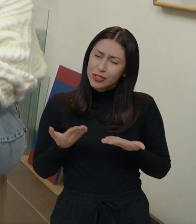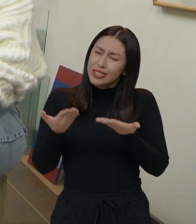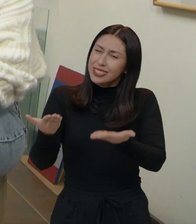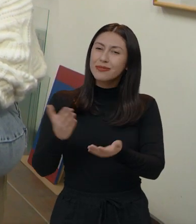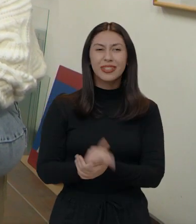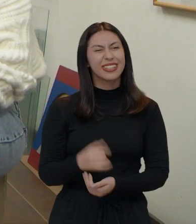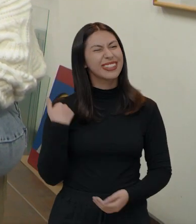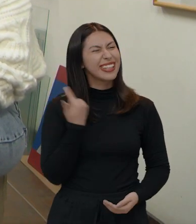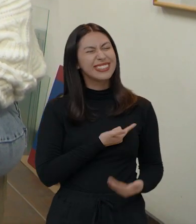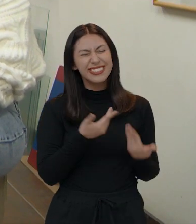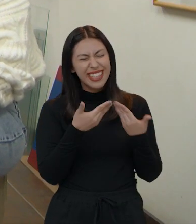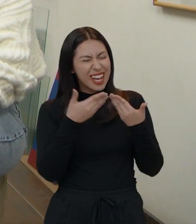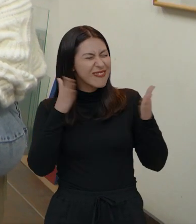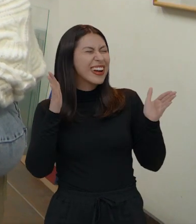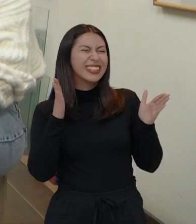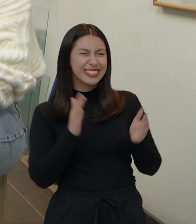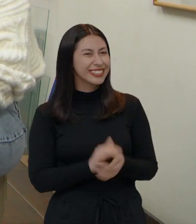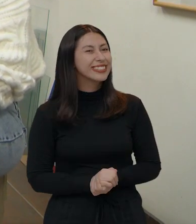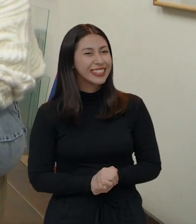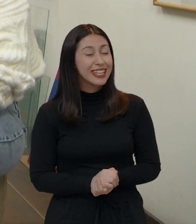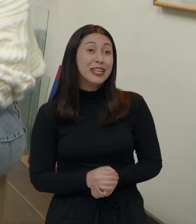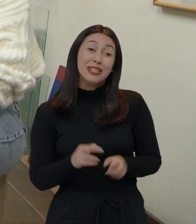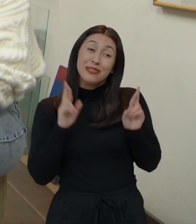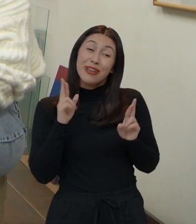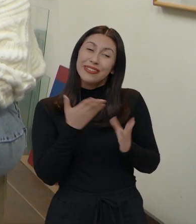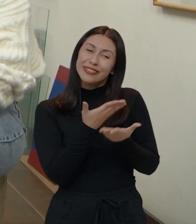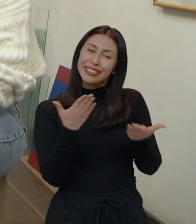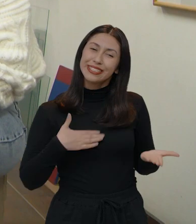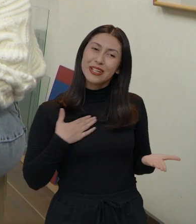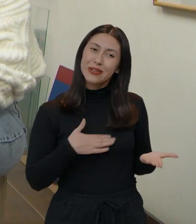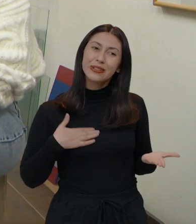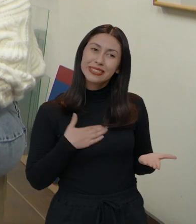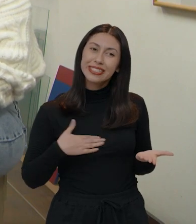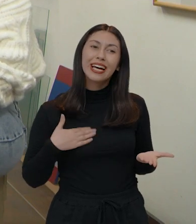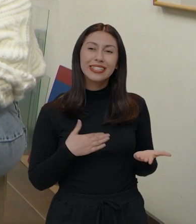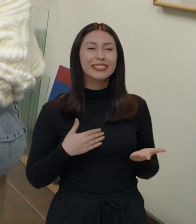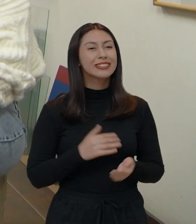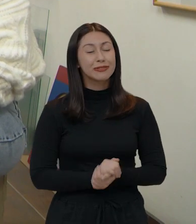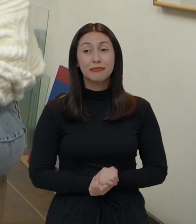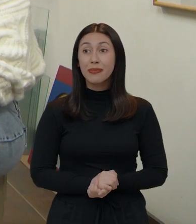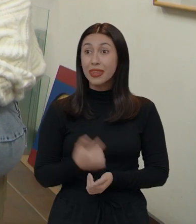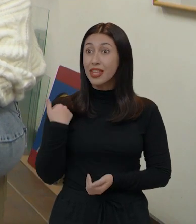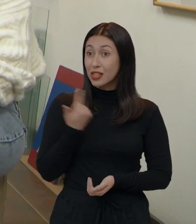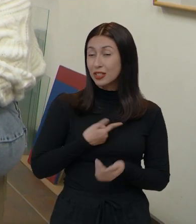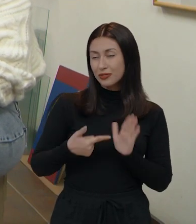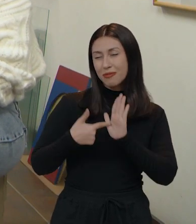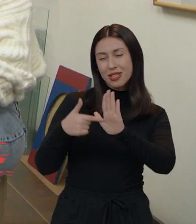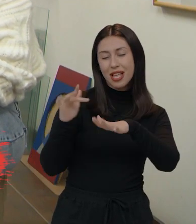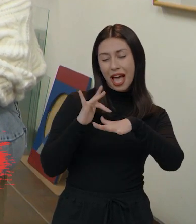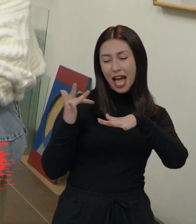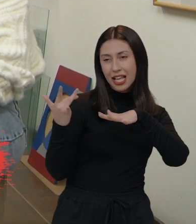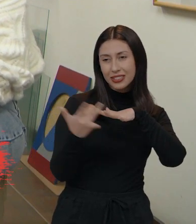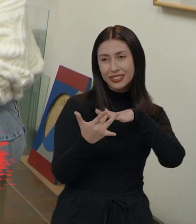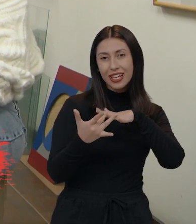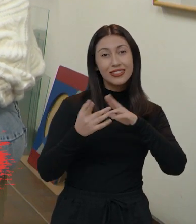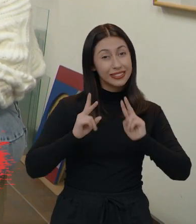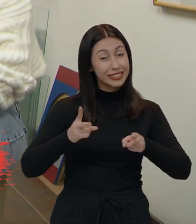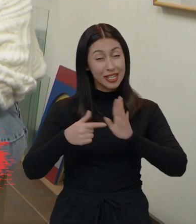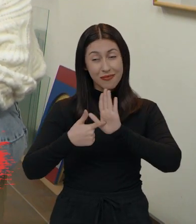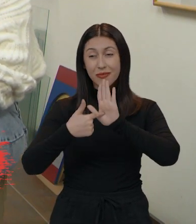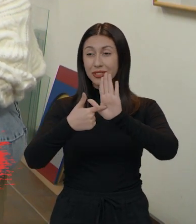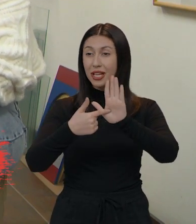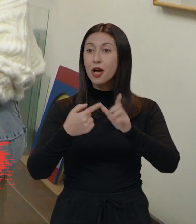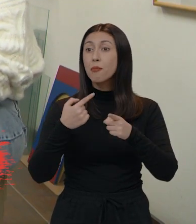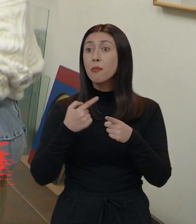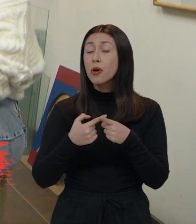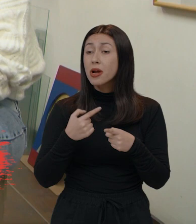nos receber aqui. Estamos às ordens aí. Uhum, tá? Tá certo. Espero que vocês tenham gostado. Uhum. O meu ateliê está às ordens. A gente vai deixar todas as redes sociais dele, como sempre,